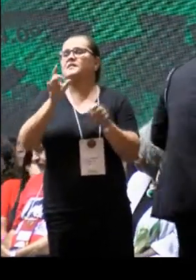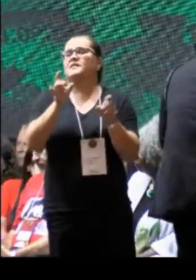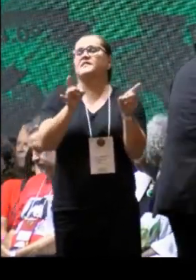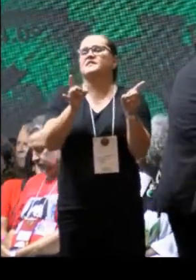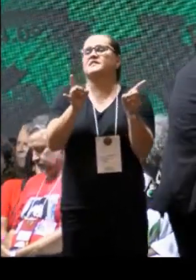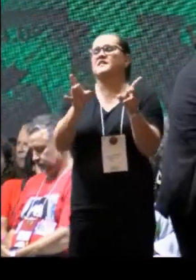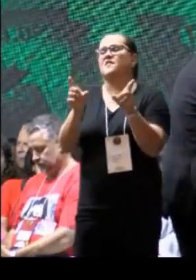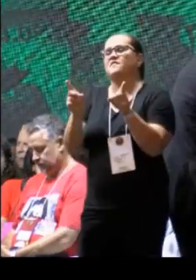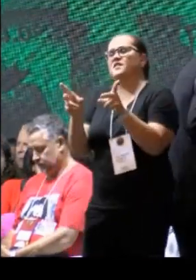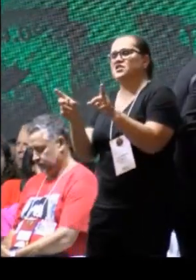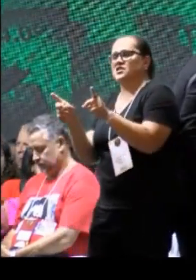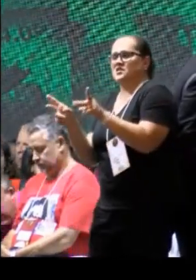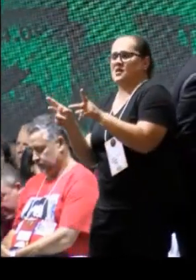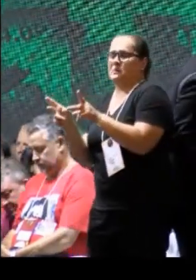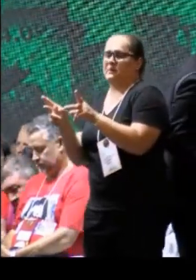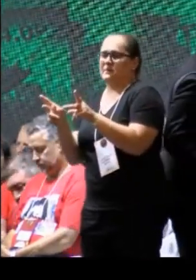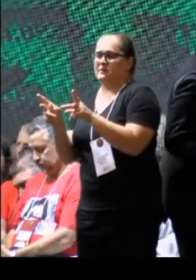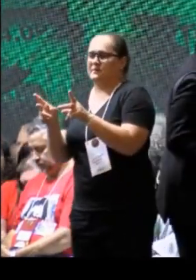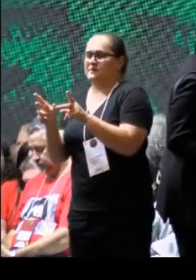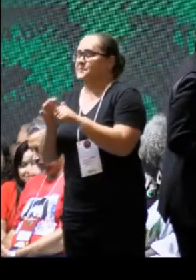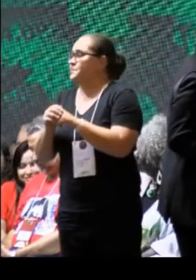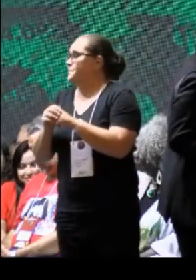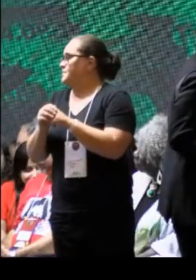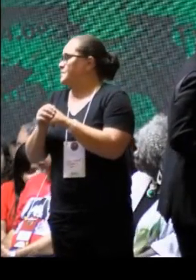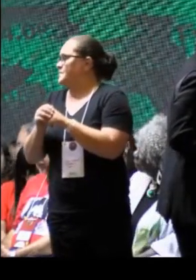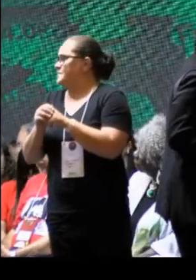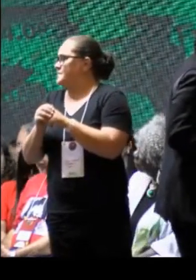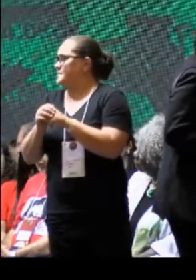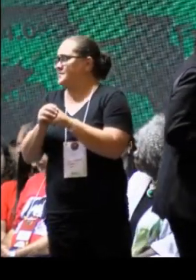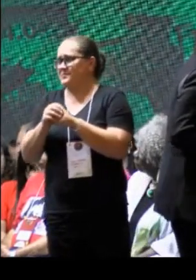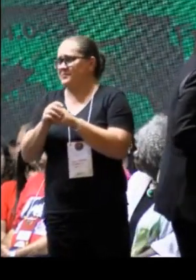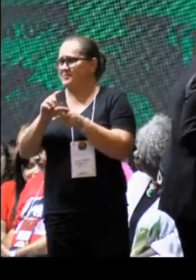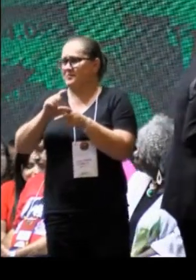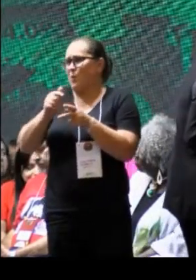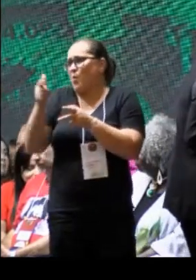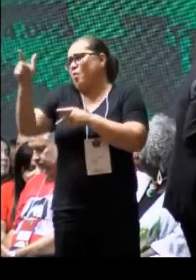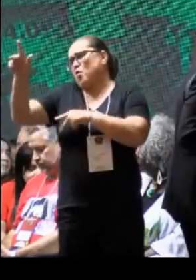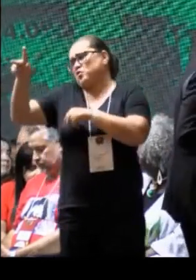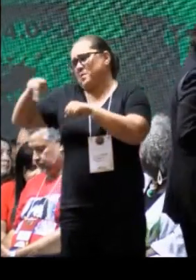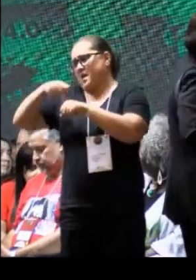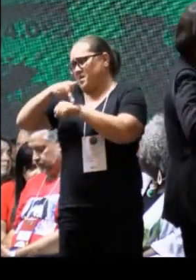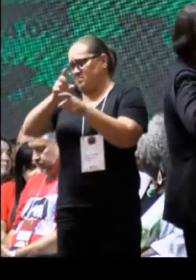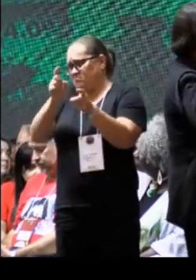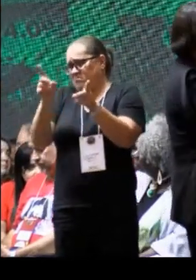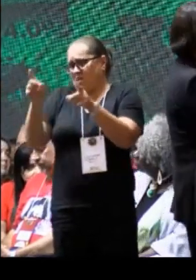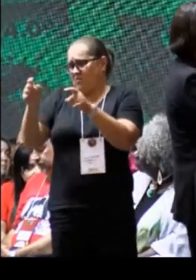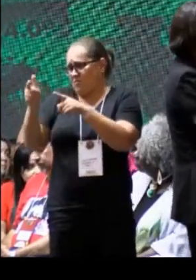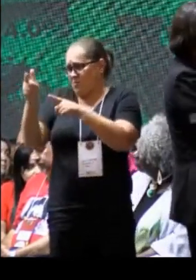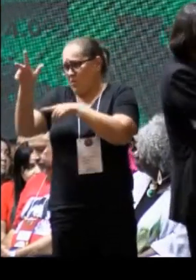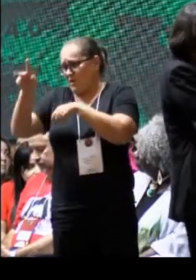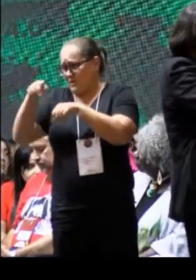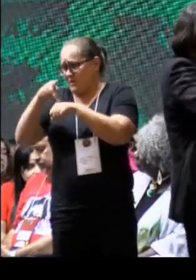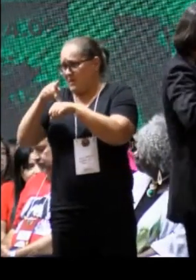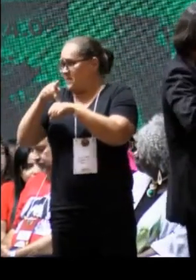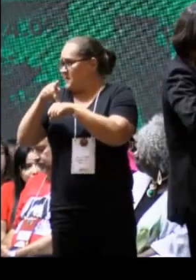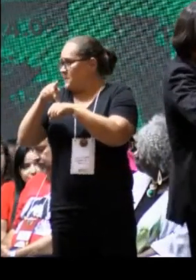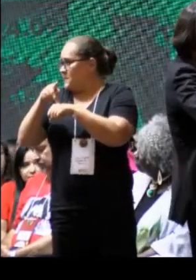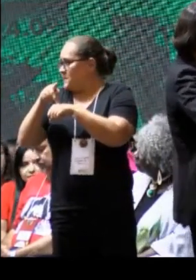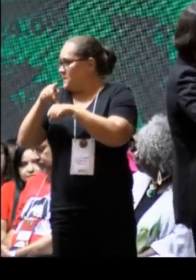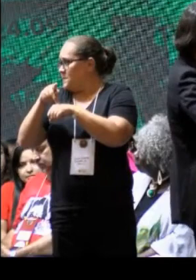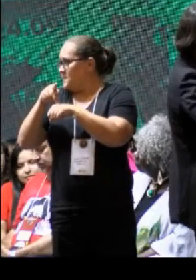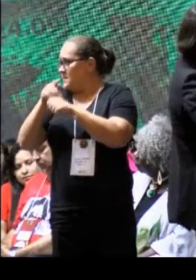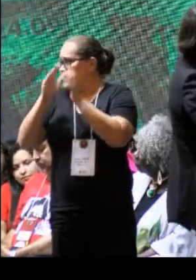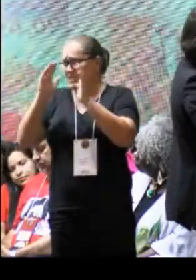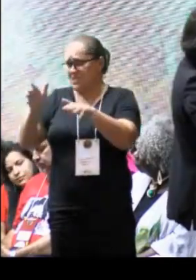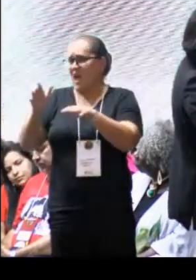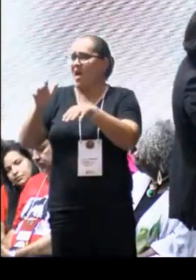vendida em fatias para suas concorrentes estrangeiras. Já entregaram dois gasodutos